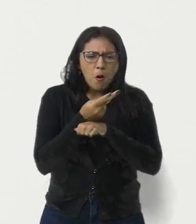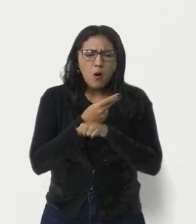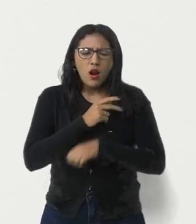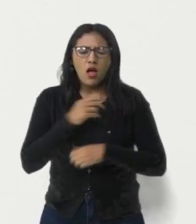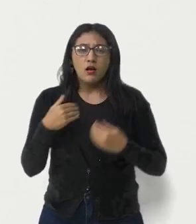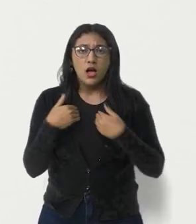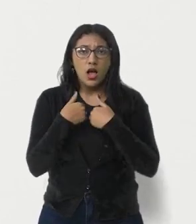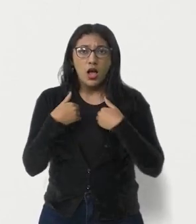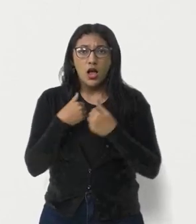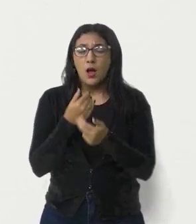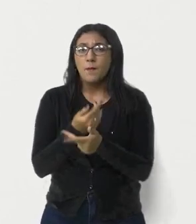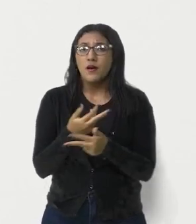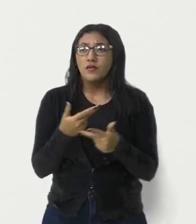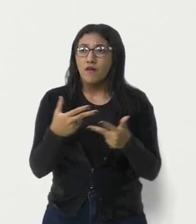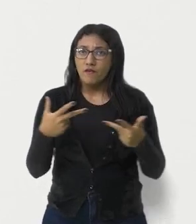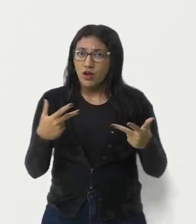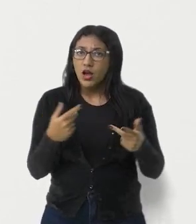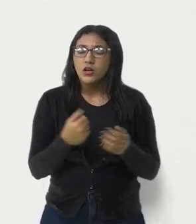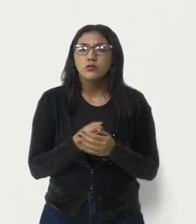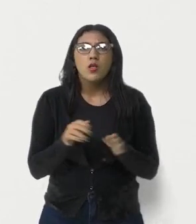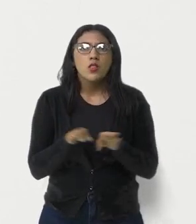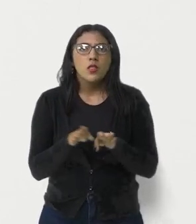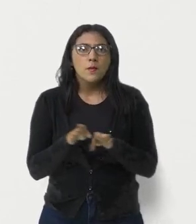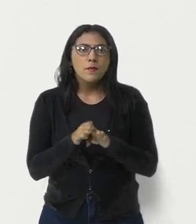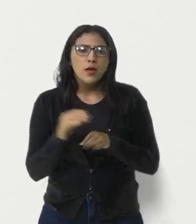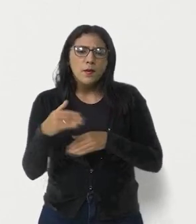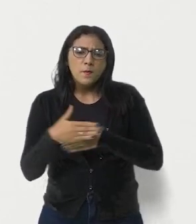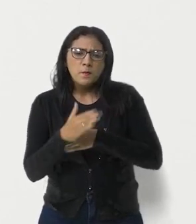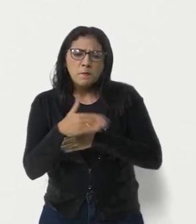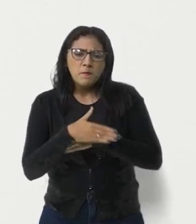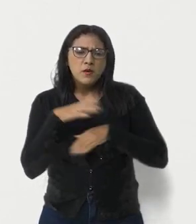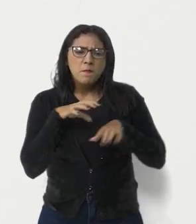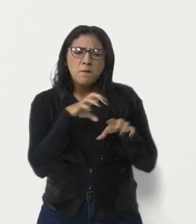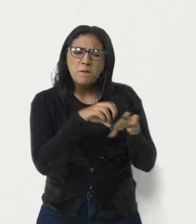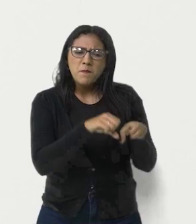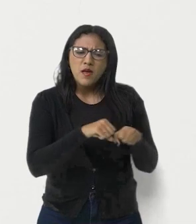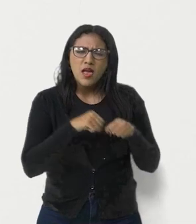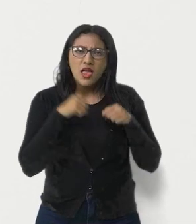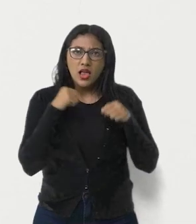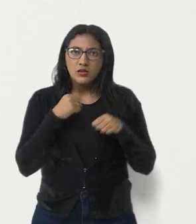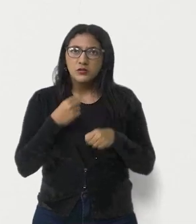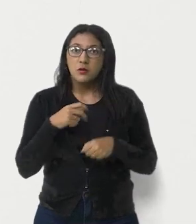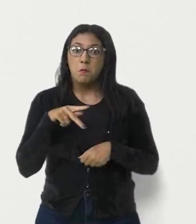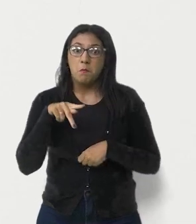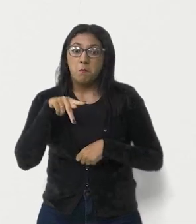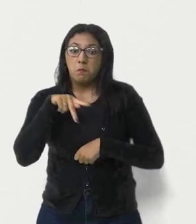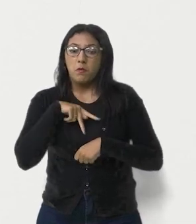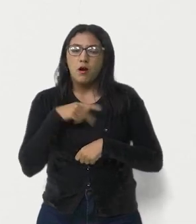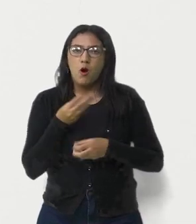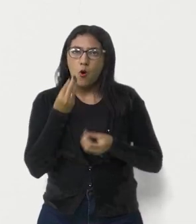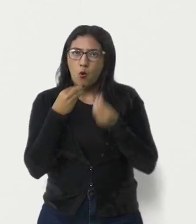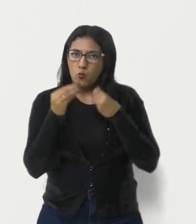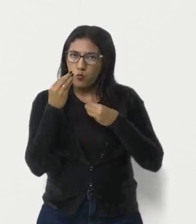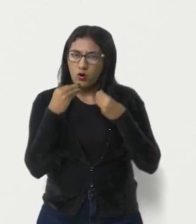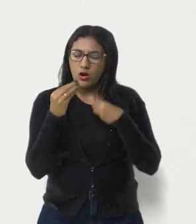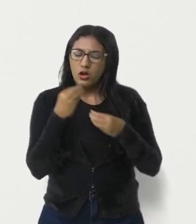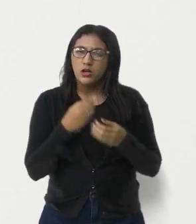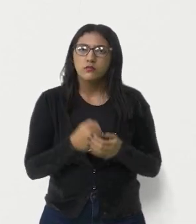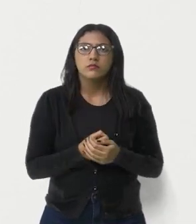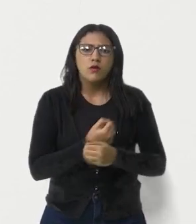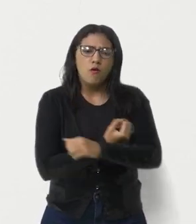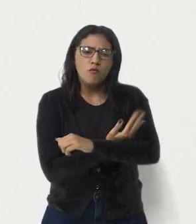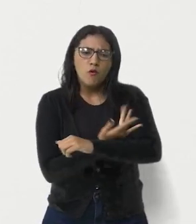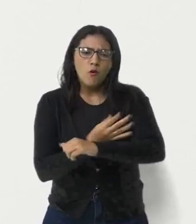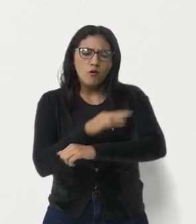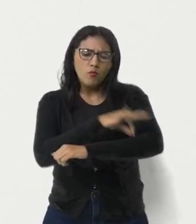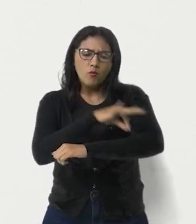pesca, sendo a pesca não predatória, à agricultura de subsistência principalmente, e eles vão utilizar,